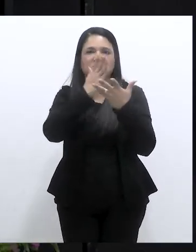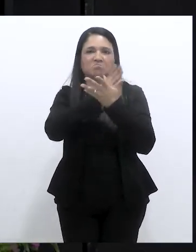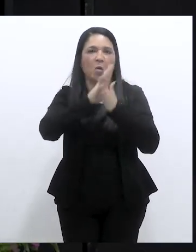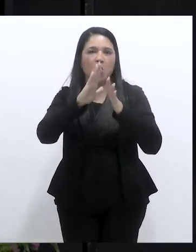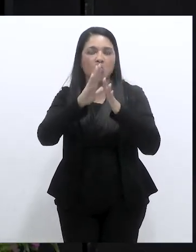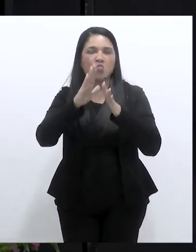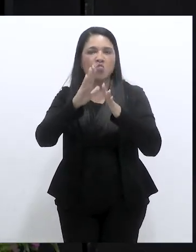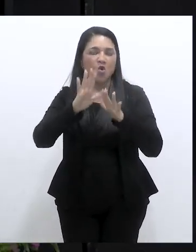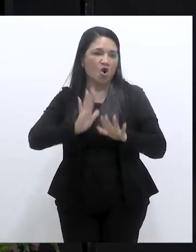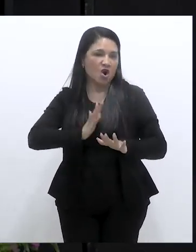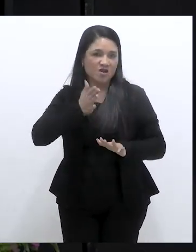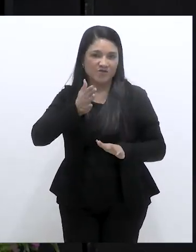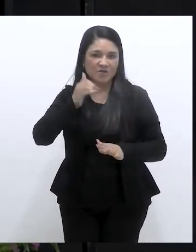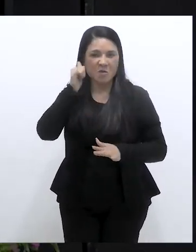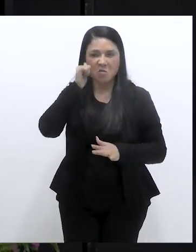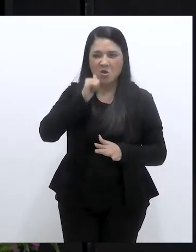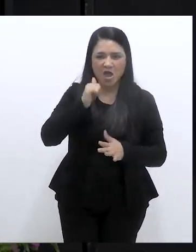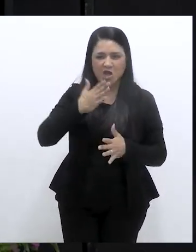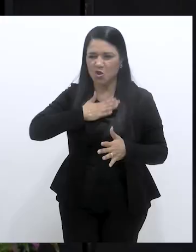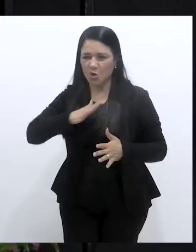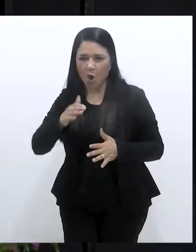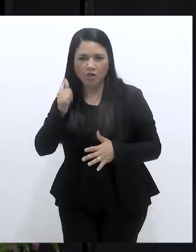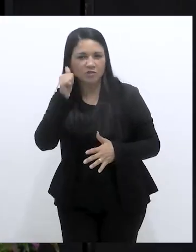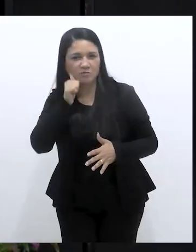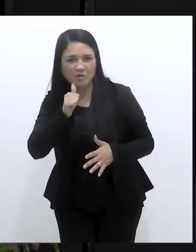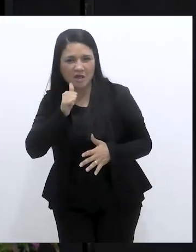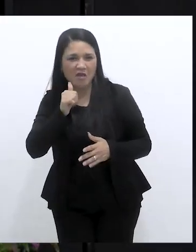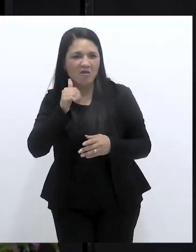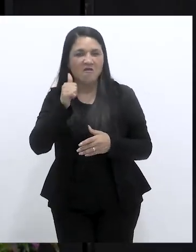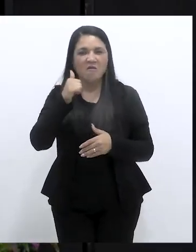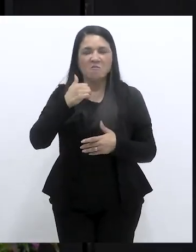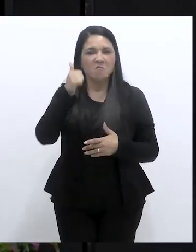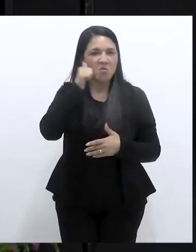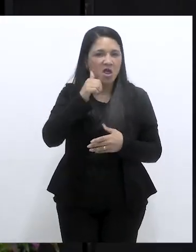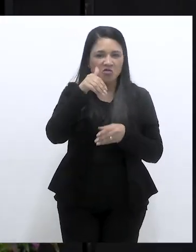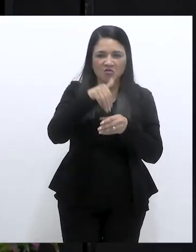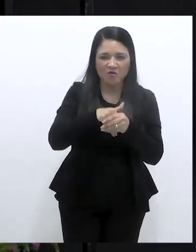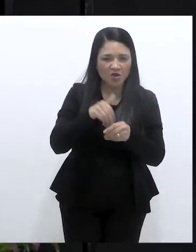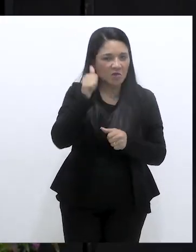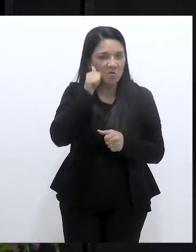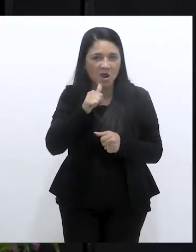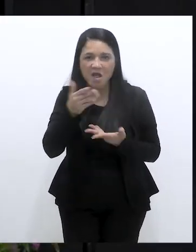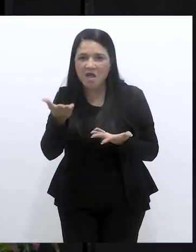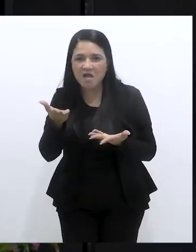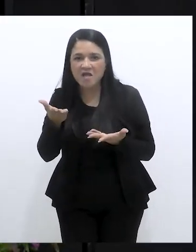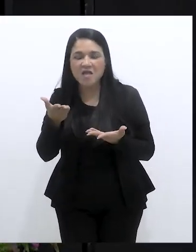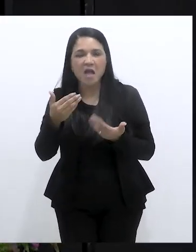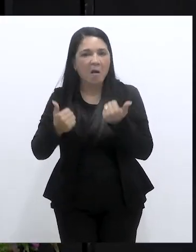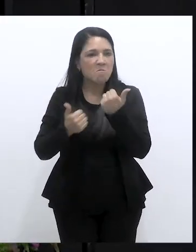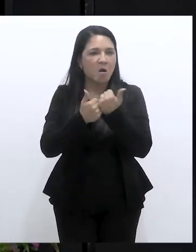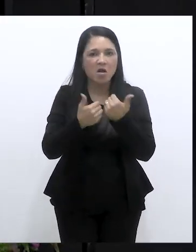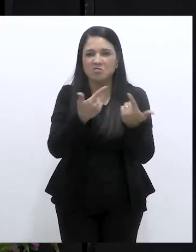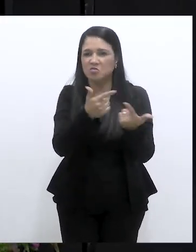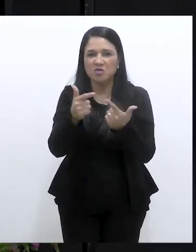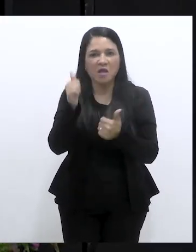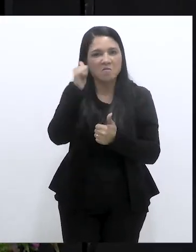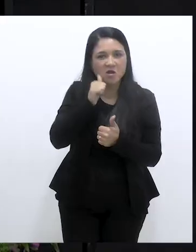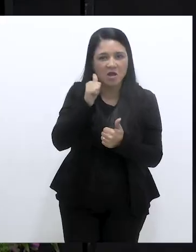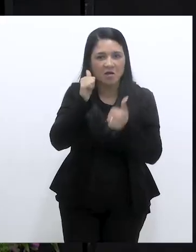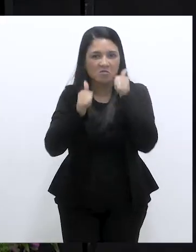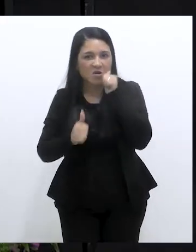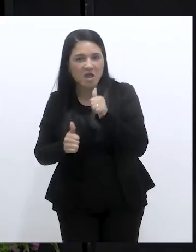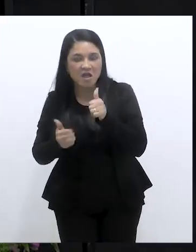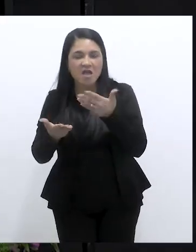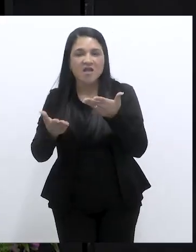mito que eu acho terrível, de que mulher não curte mulher, mulher não vota em mulher, mulher não apoia mulher. Quer dizer, o que você